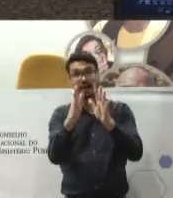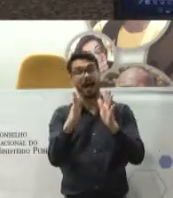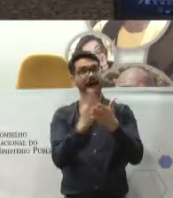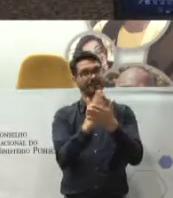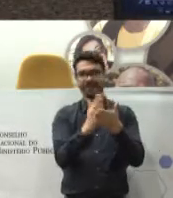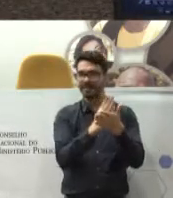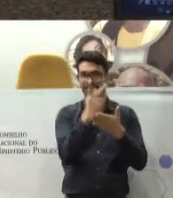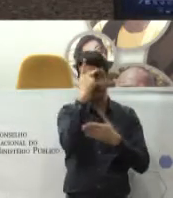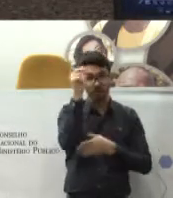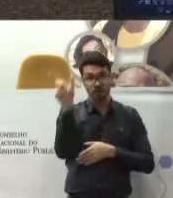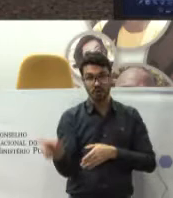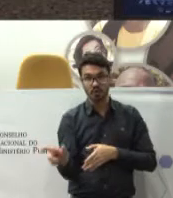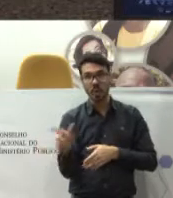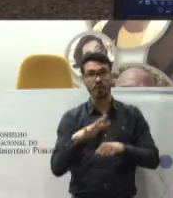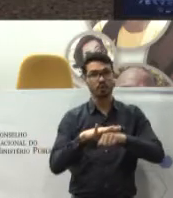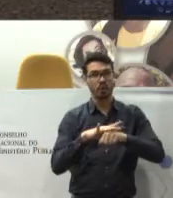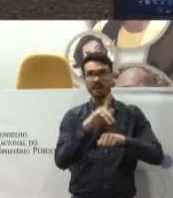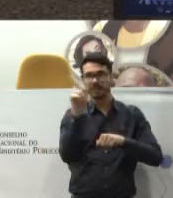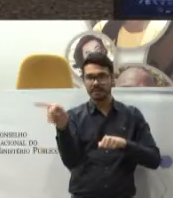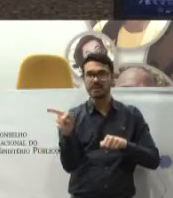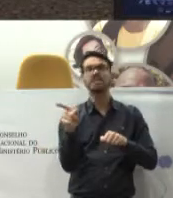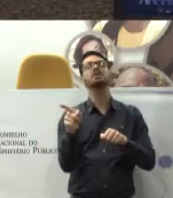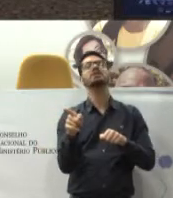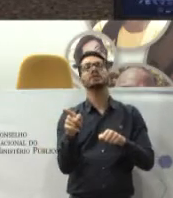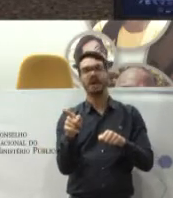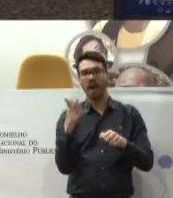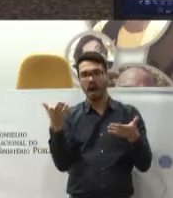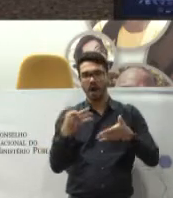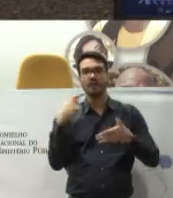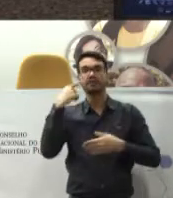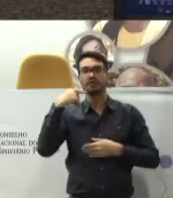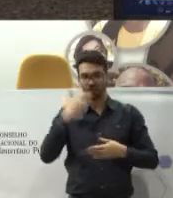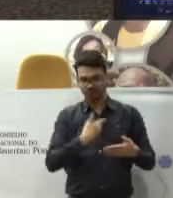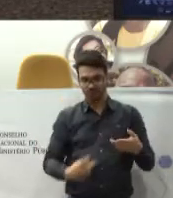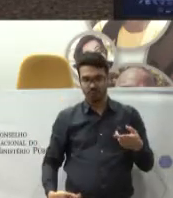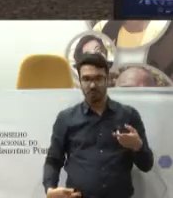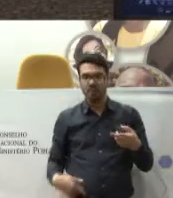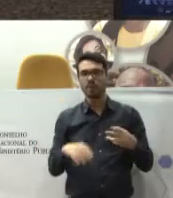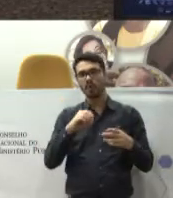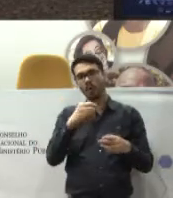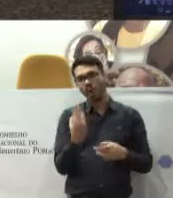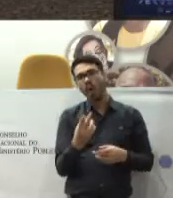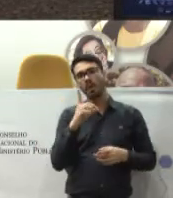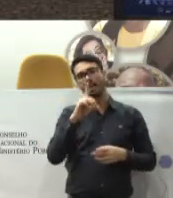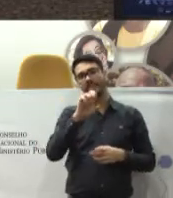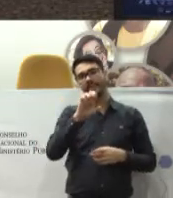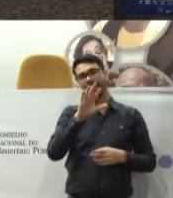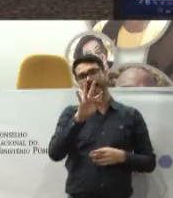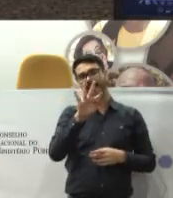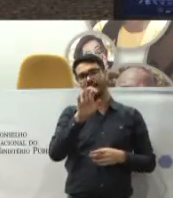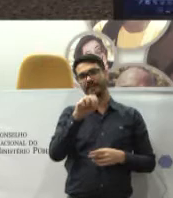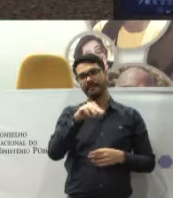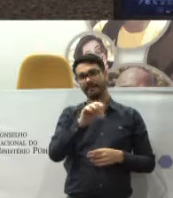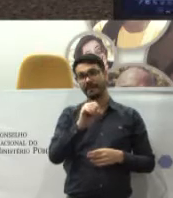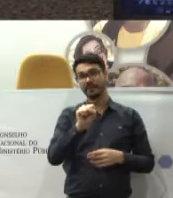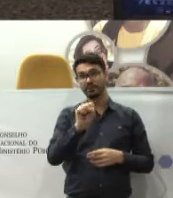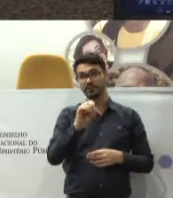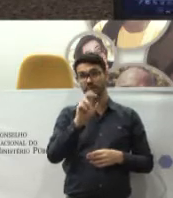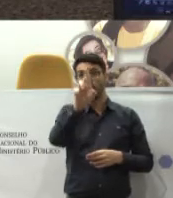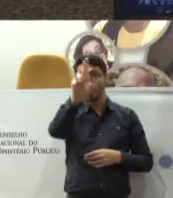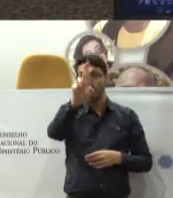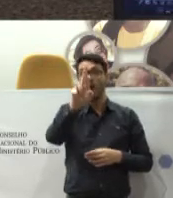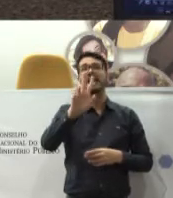saiba, mas o promotor sabe, o defensor sabe, o advogado sabe. Se não souber, teria que saber. Corra atrás,